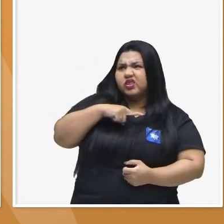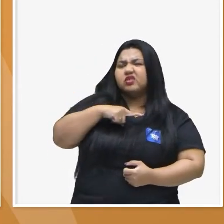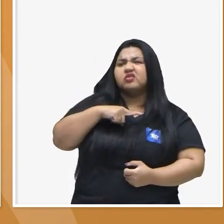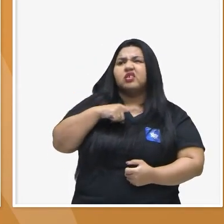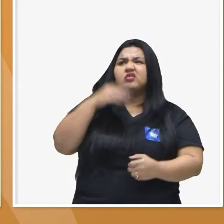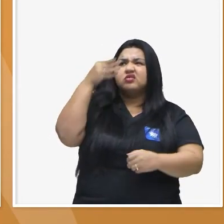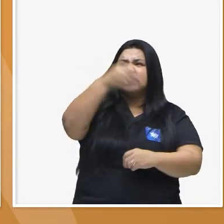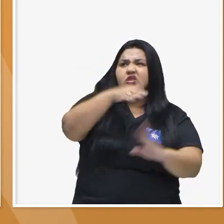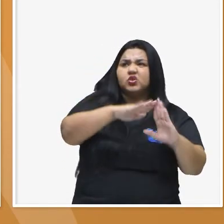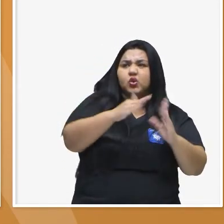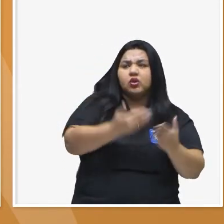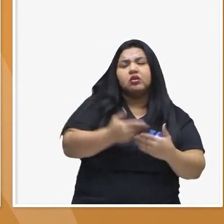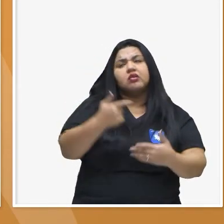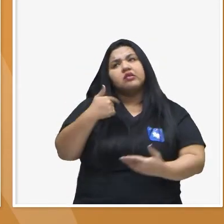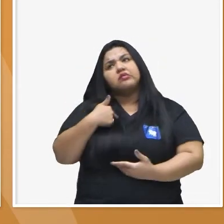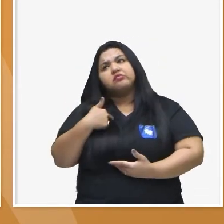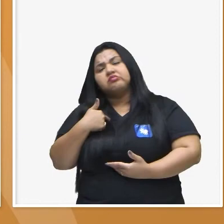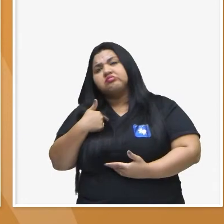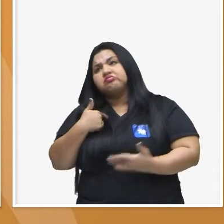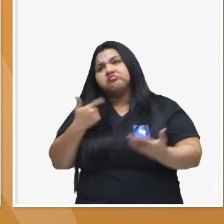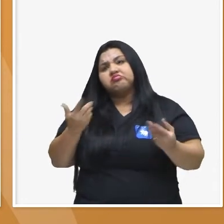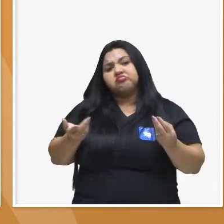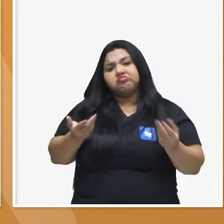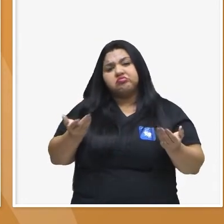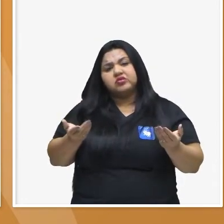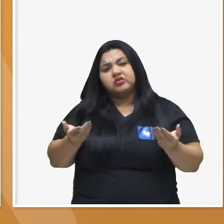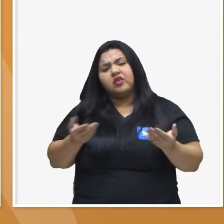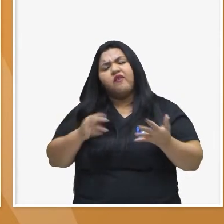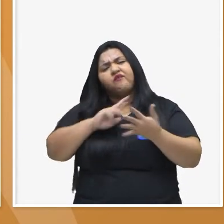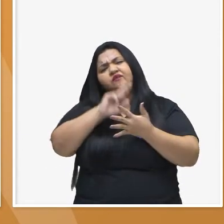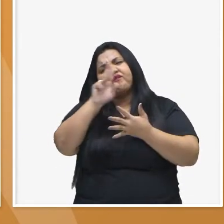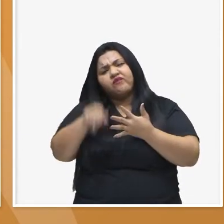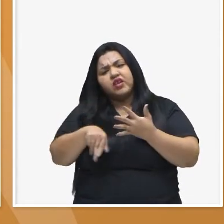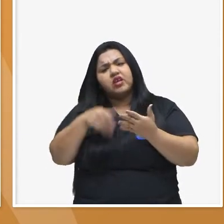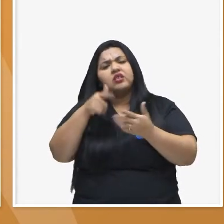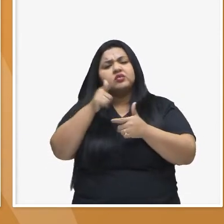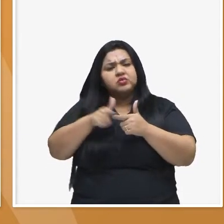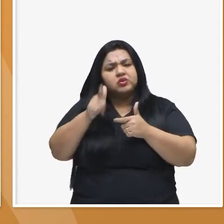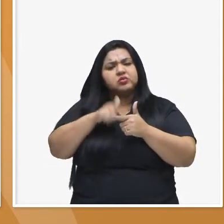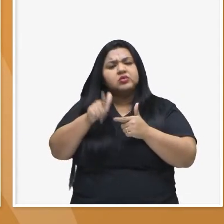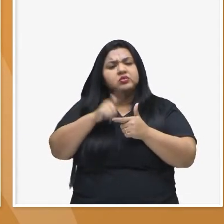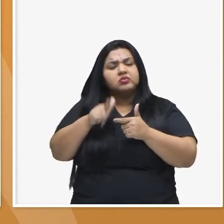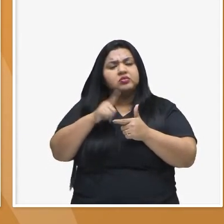escola. Ah, né? Vários problemas, várias situações,